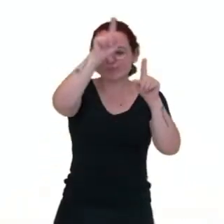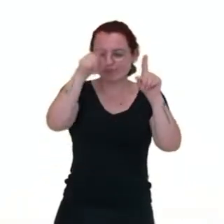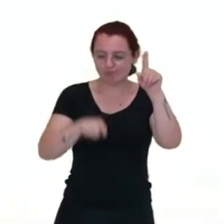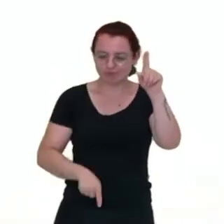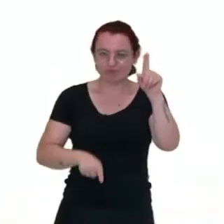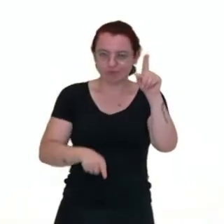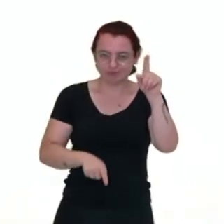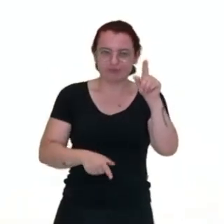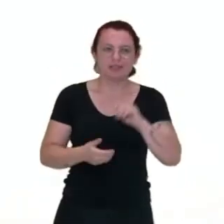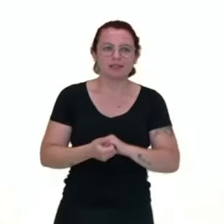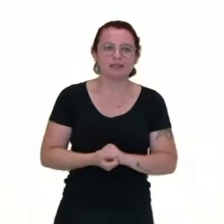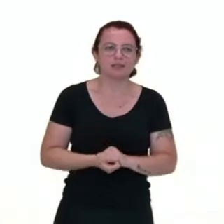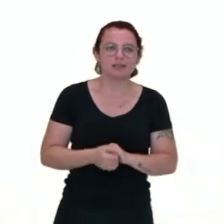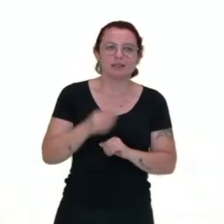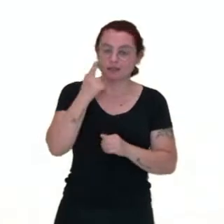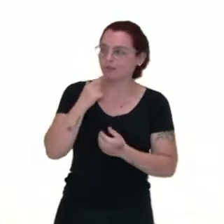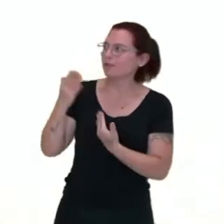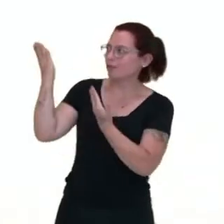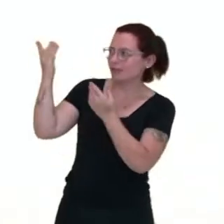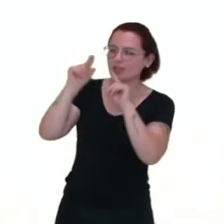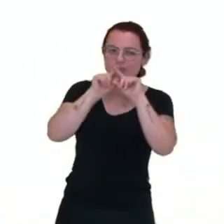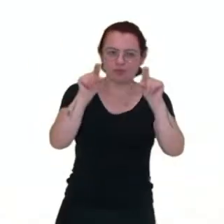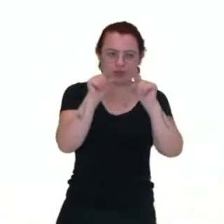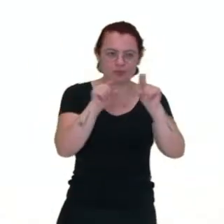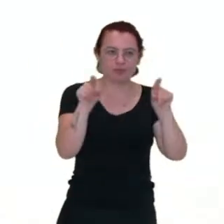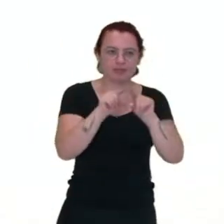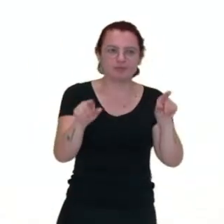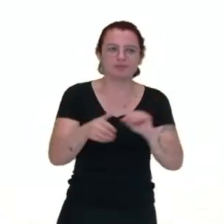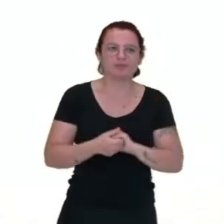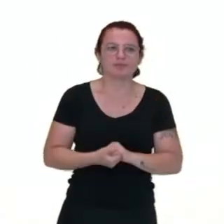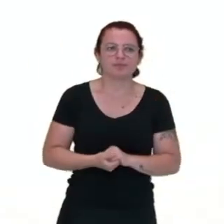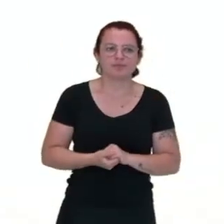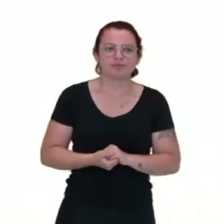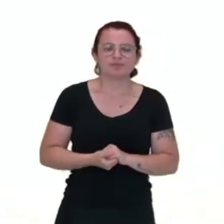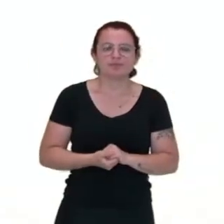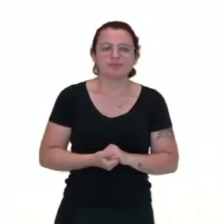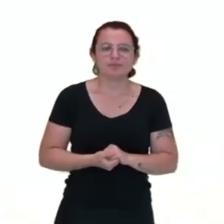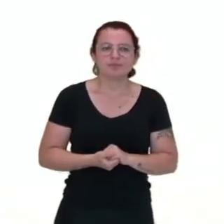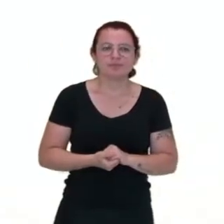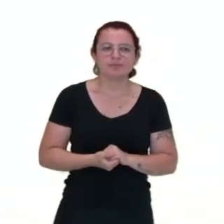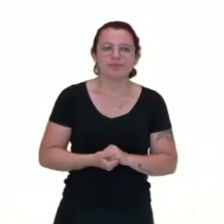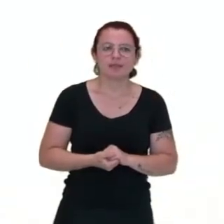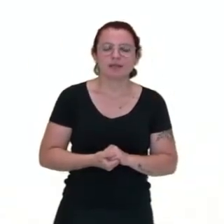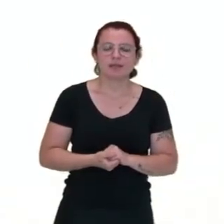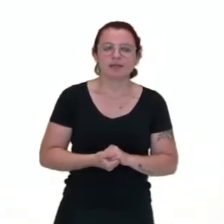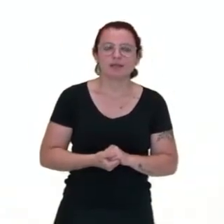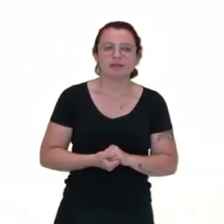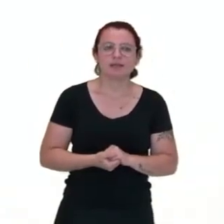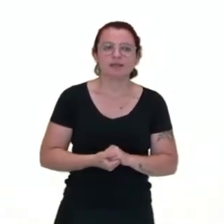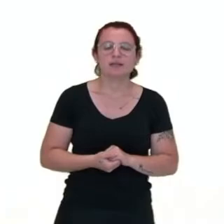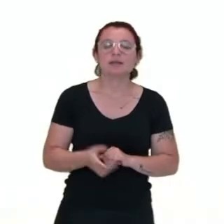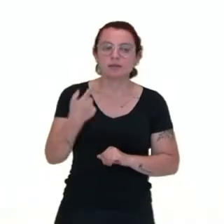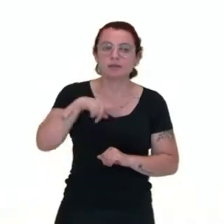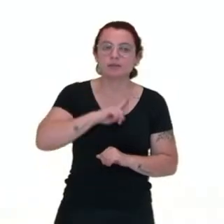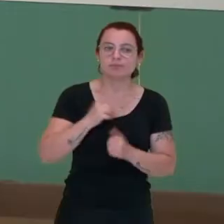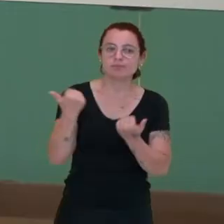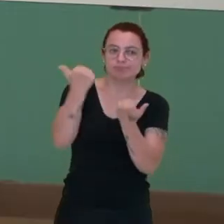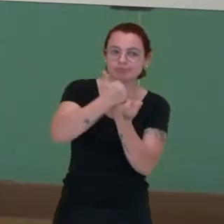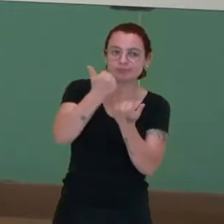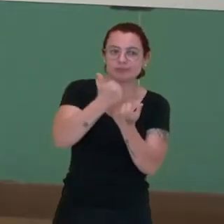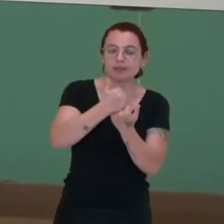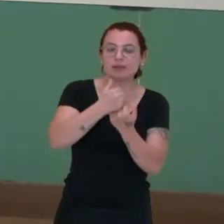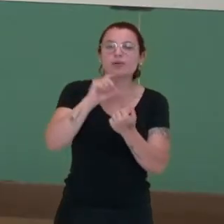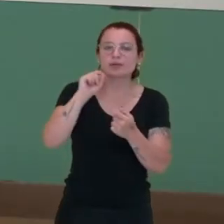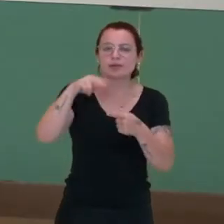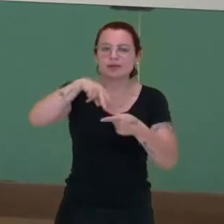quadrado, sobre 2. Né? E pegando a função horária, a equação de Torricelli, melhor dizendo, nós podemos substituir o delta s